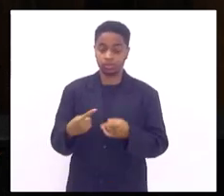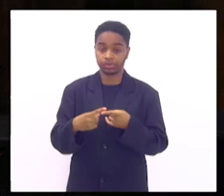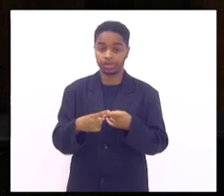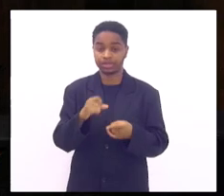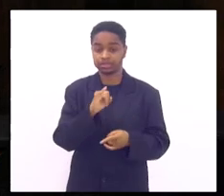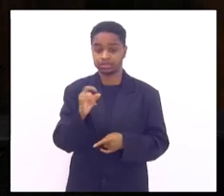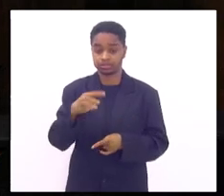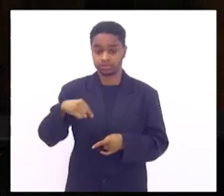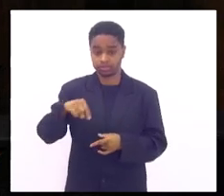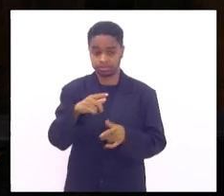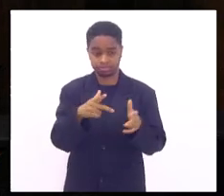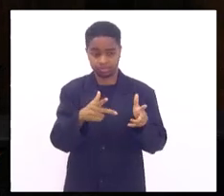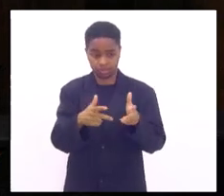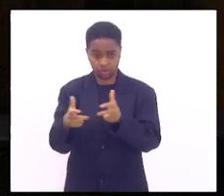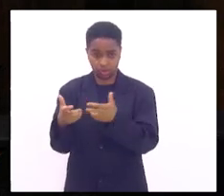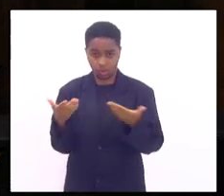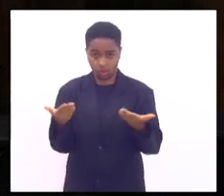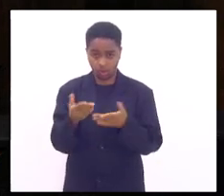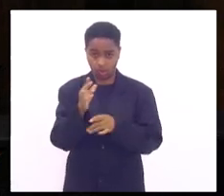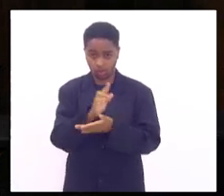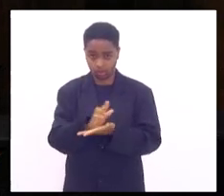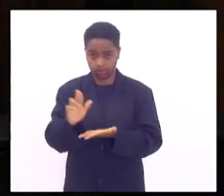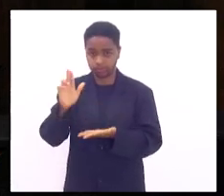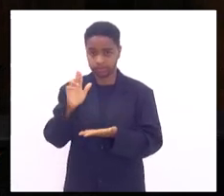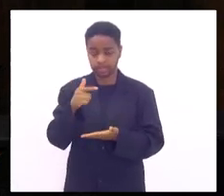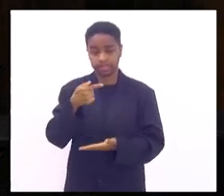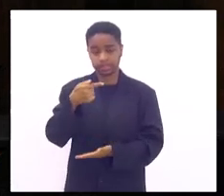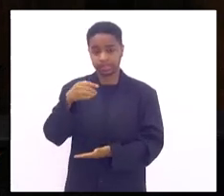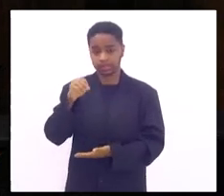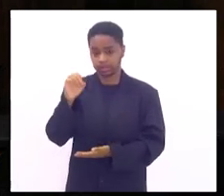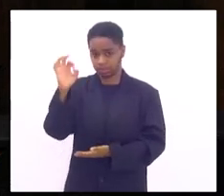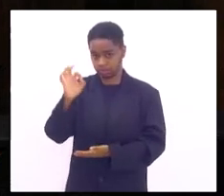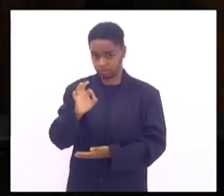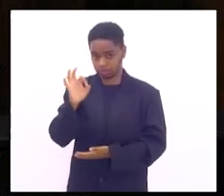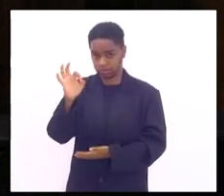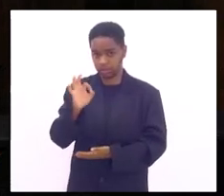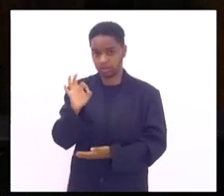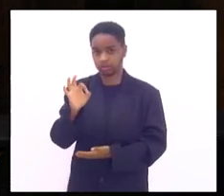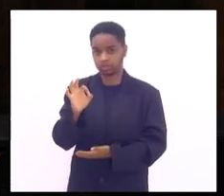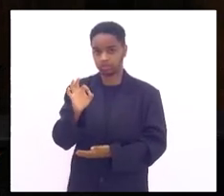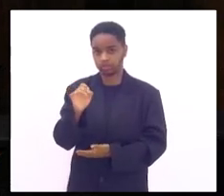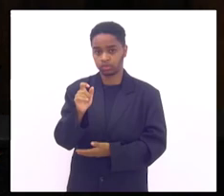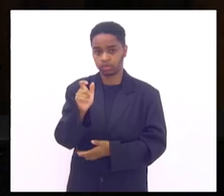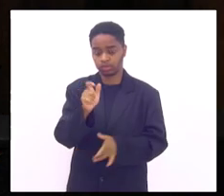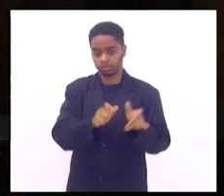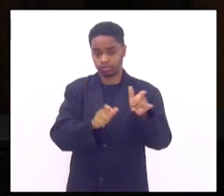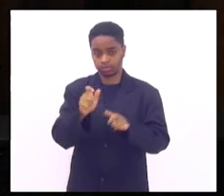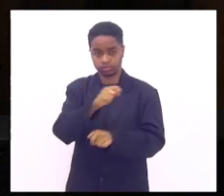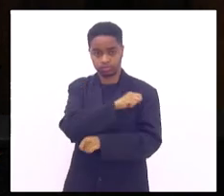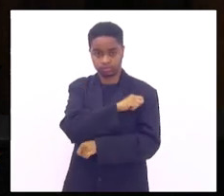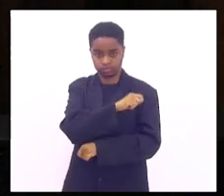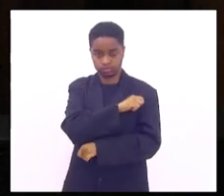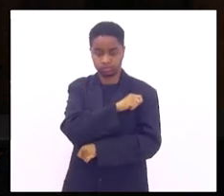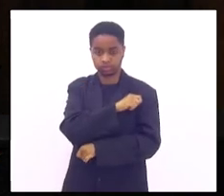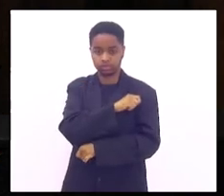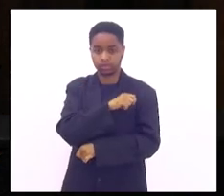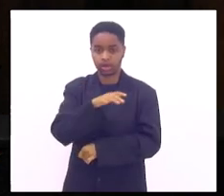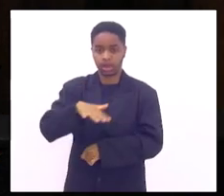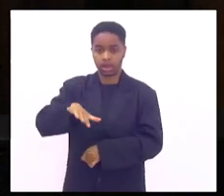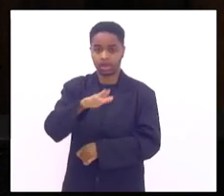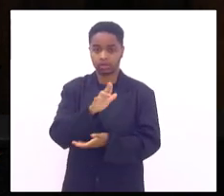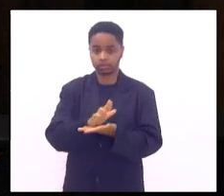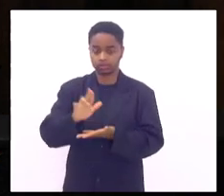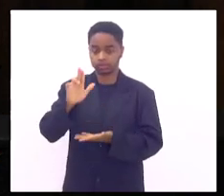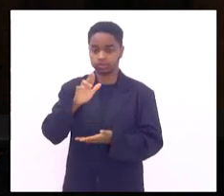para a universidade hoje, praticamente 70% dos estudantes universitários na área de ciências contábeis